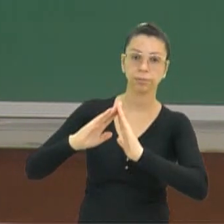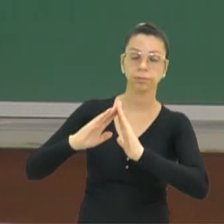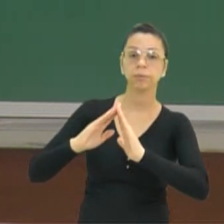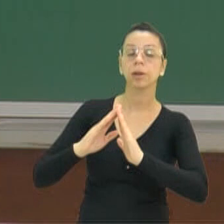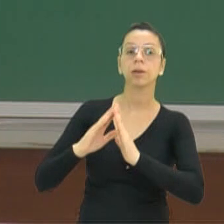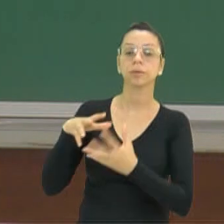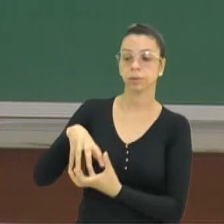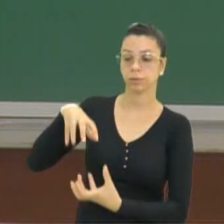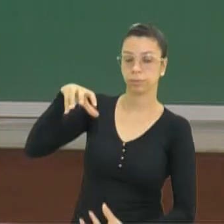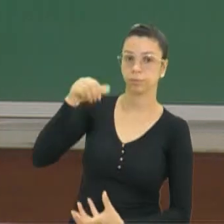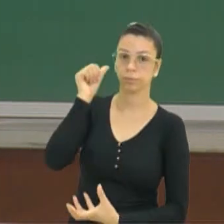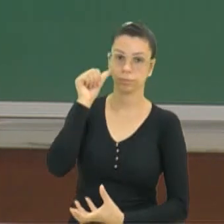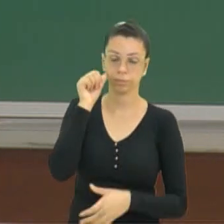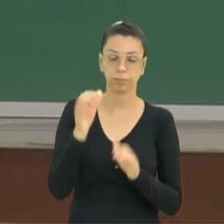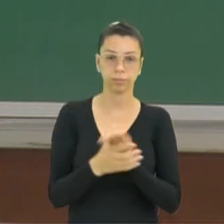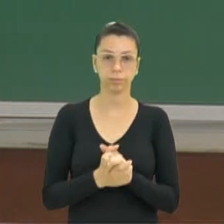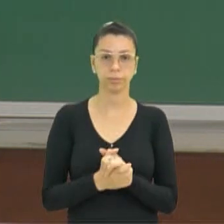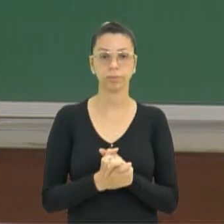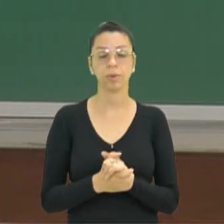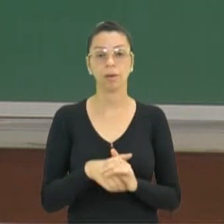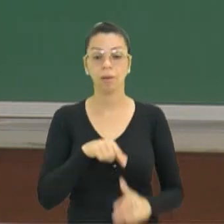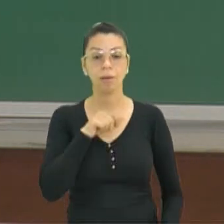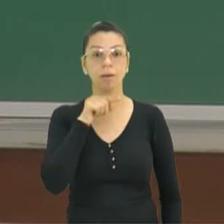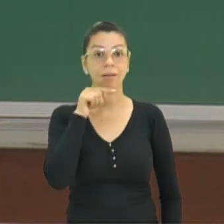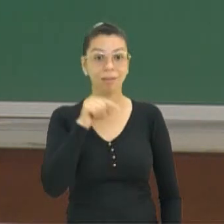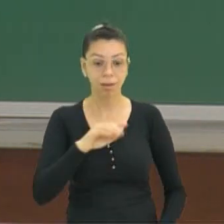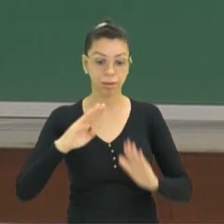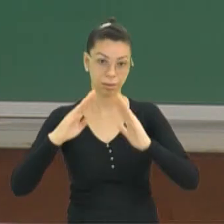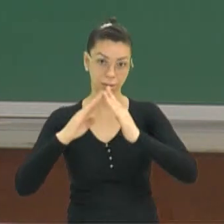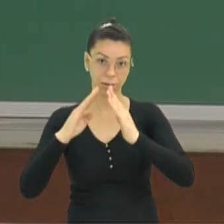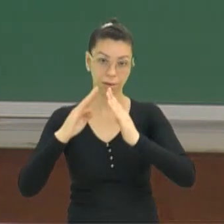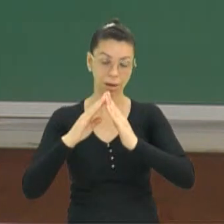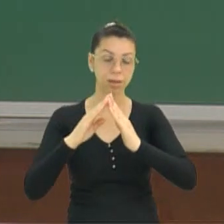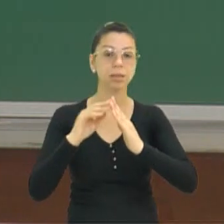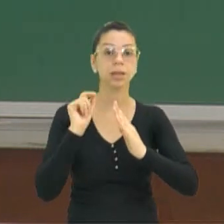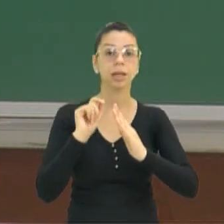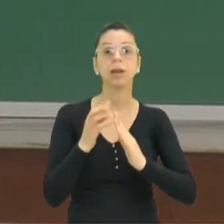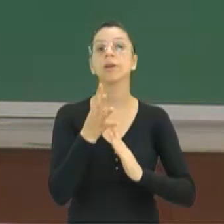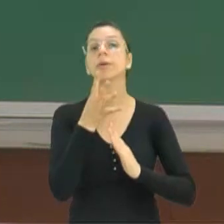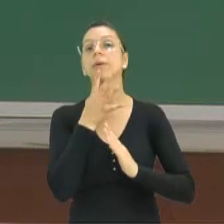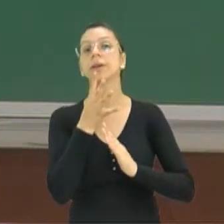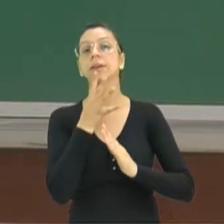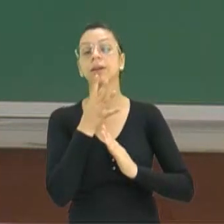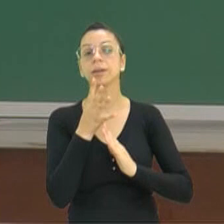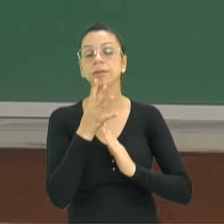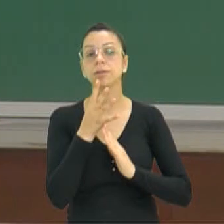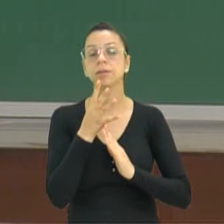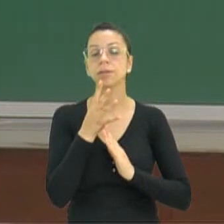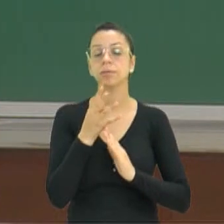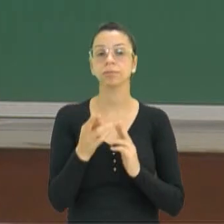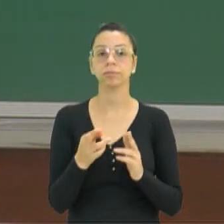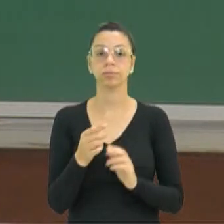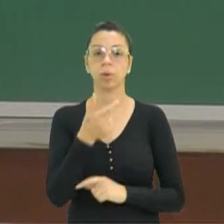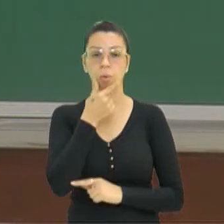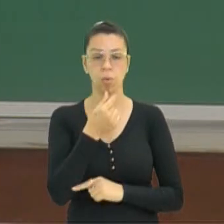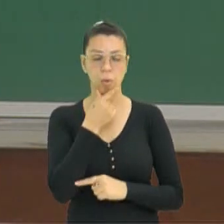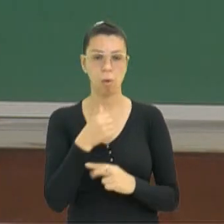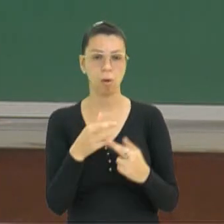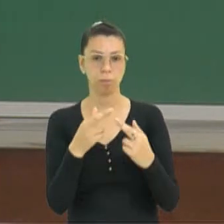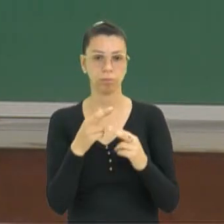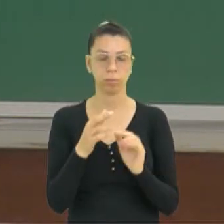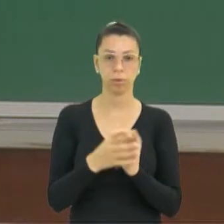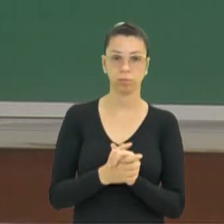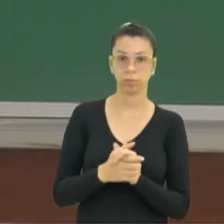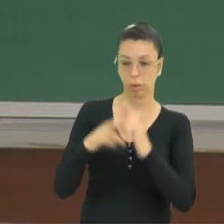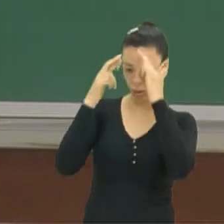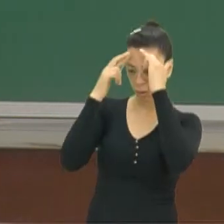ela conhece o seu chefe, o Mr. Rochester, e ela acaba se apaixonando por ele. Só que daí